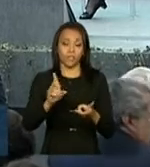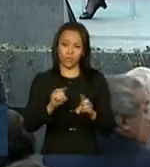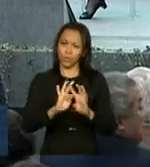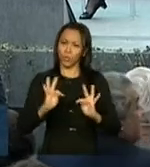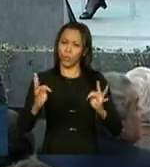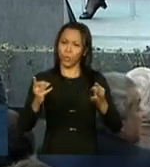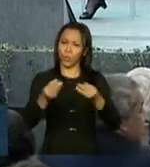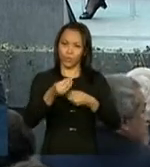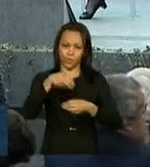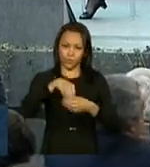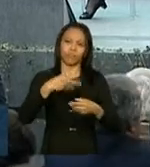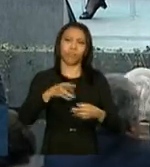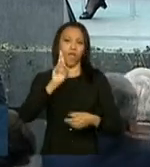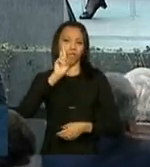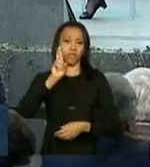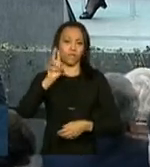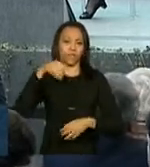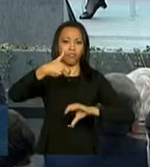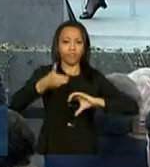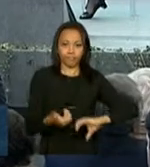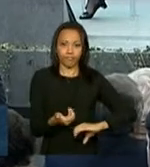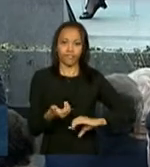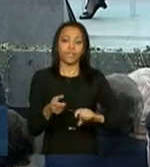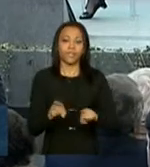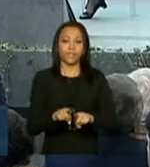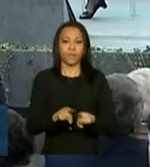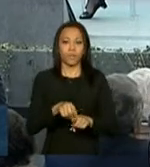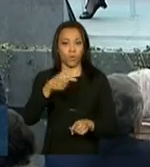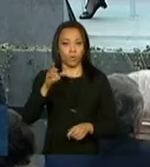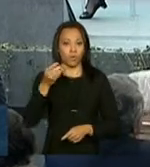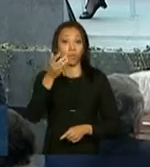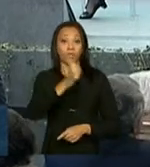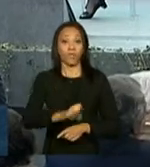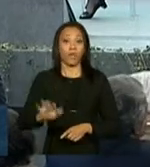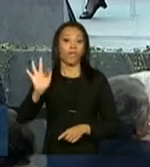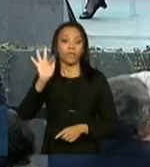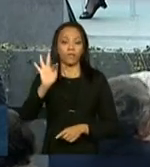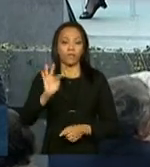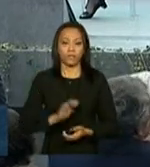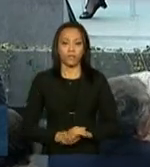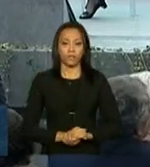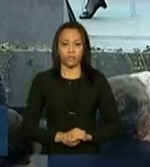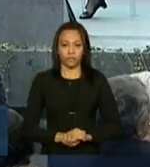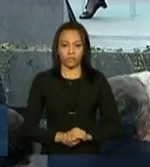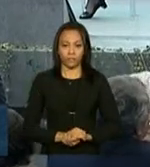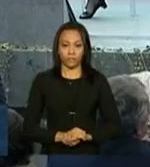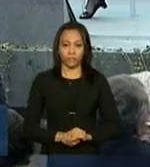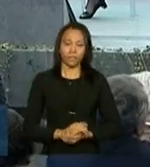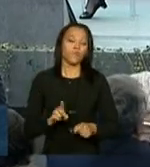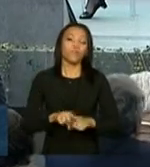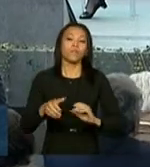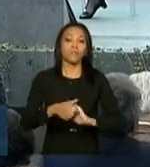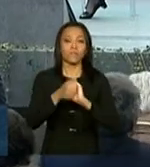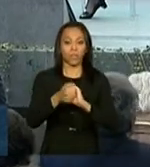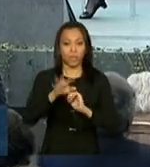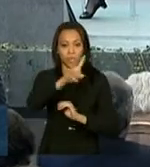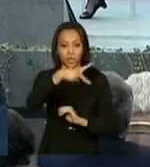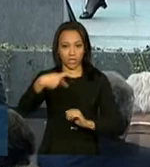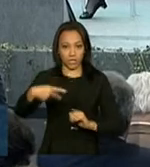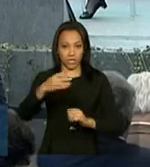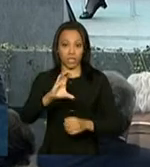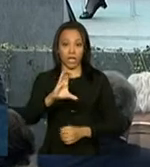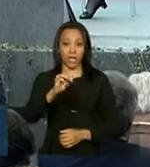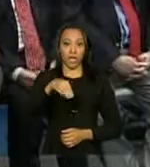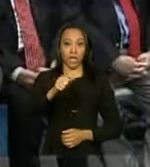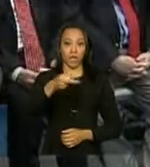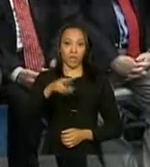federal mineira, os deputados estaduais Dalmo Ribeiro e Ulisses Gomes, saudar o presidente da Câmara Municipal de